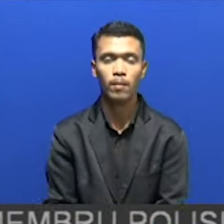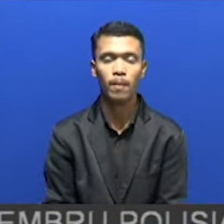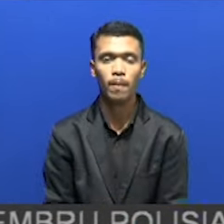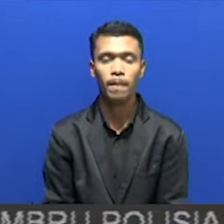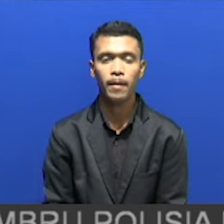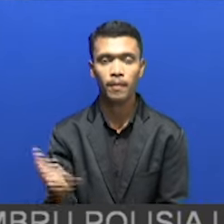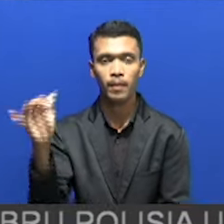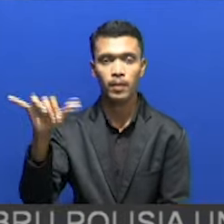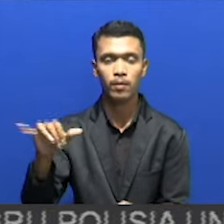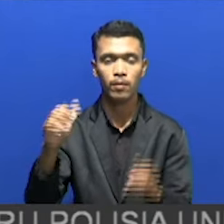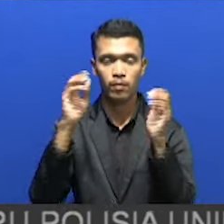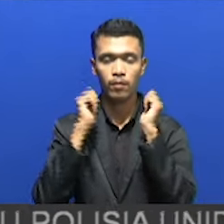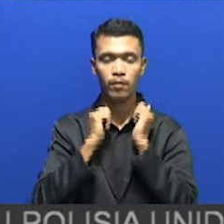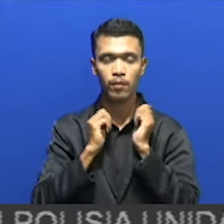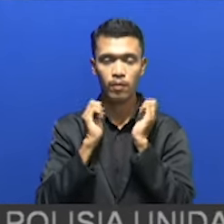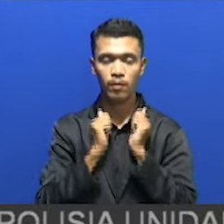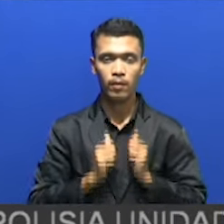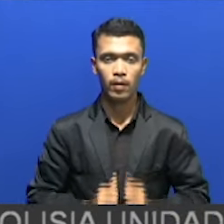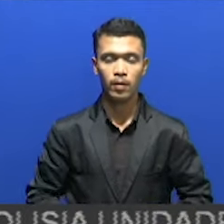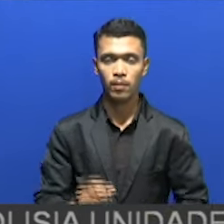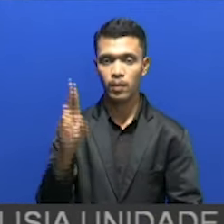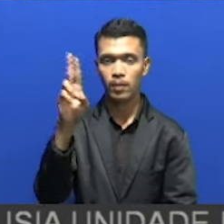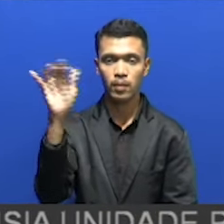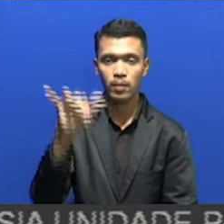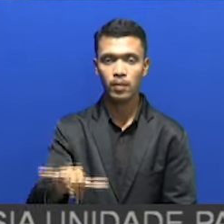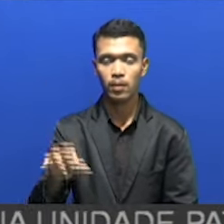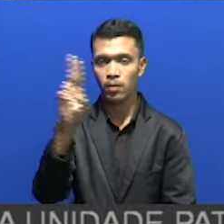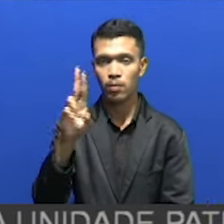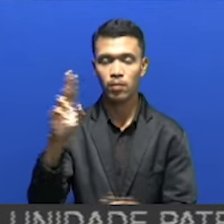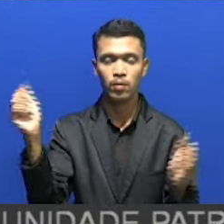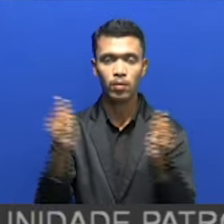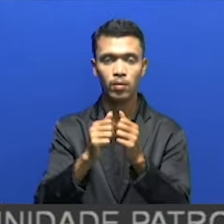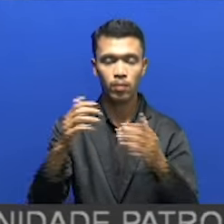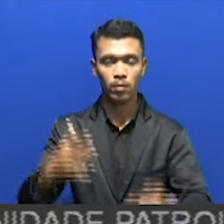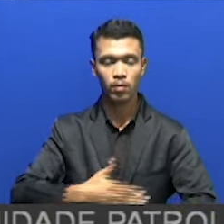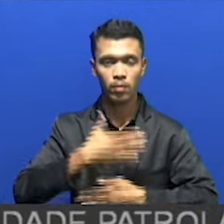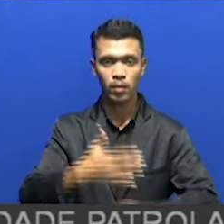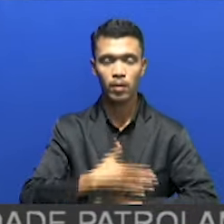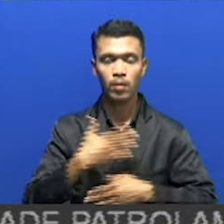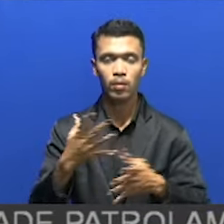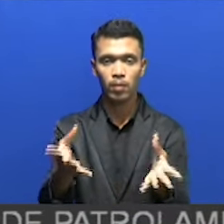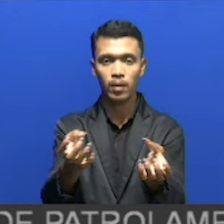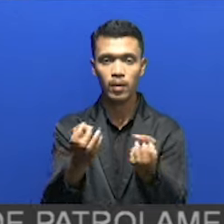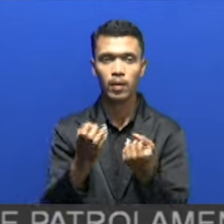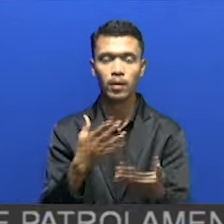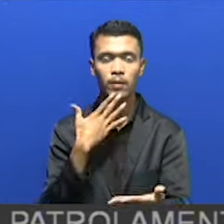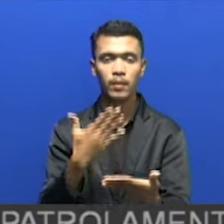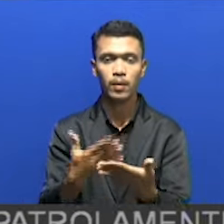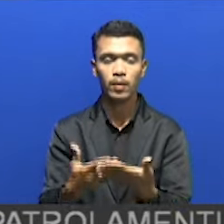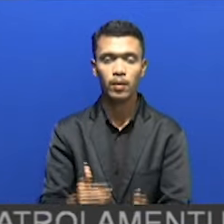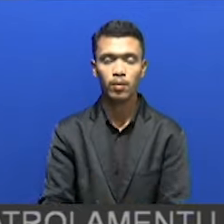neve sira hatais ho orgulho, ho hakara, neve claro ato servir dia